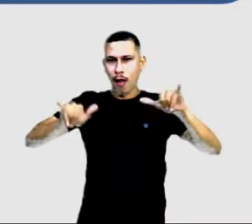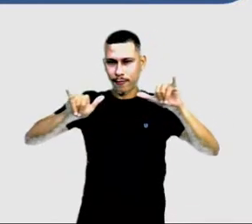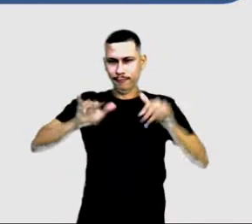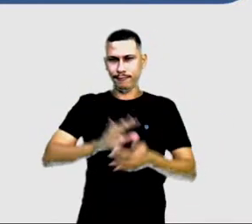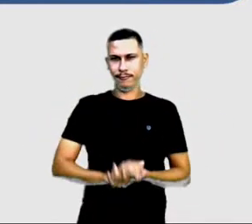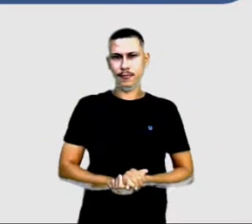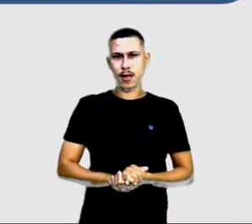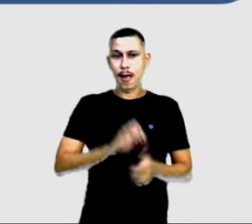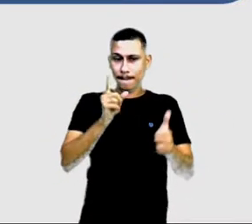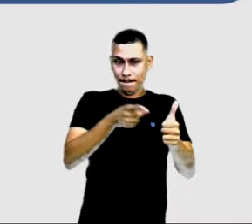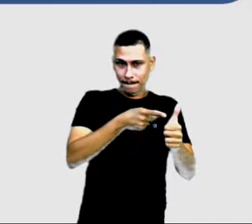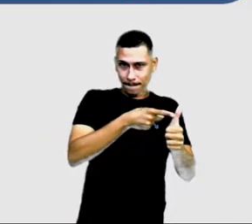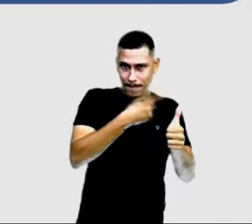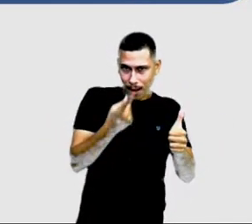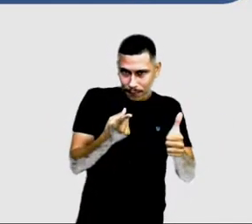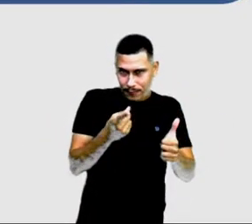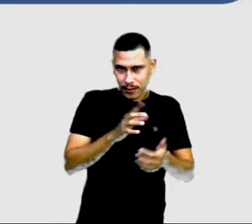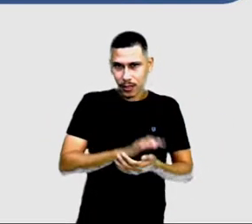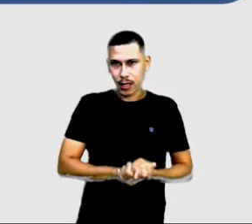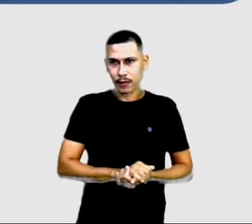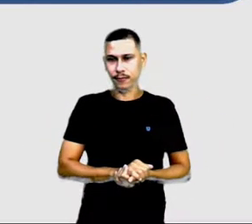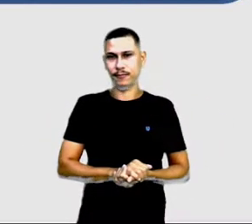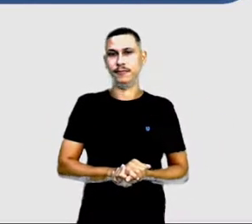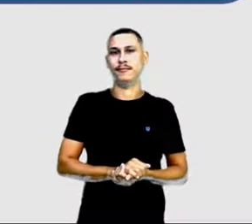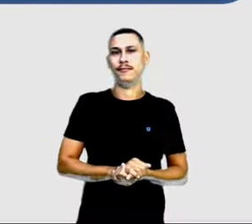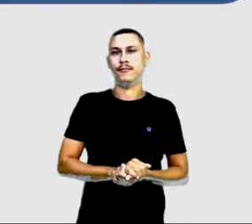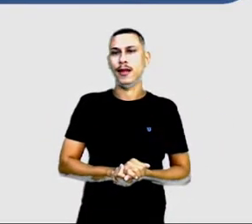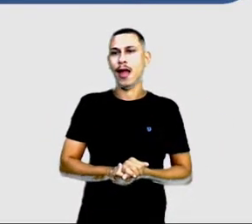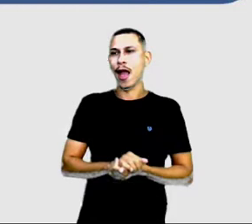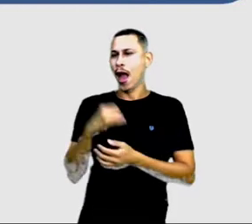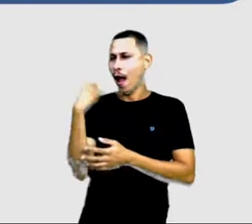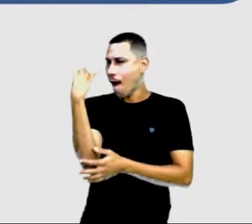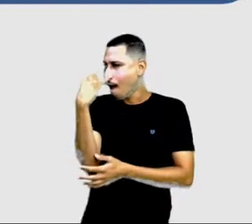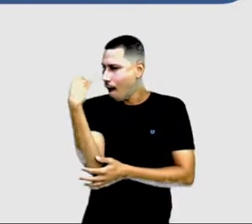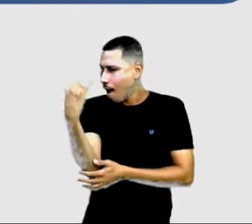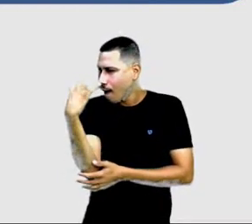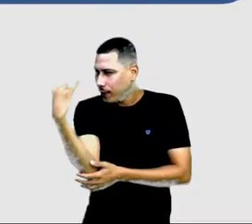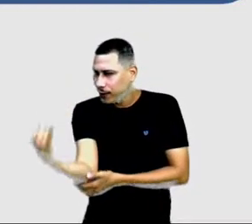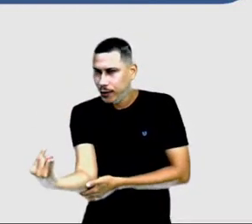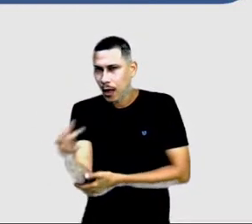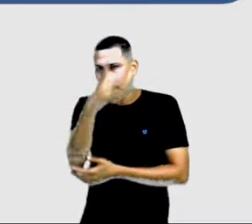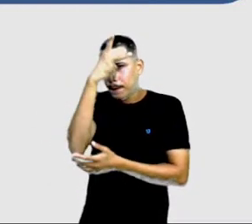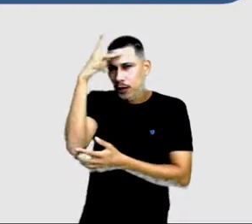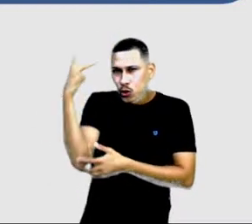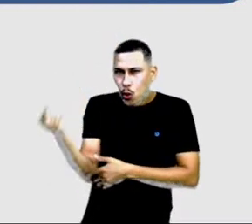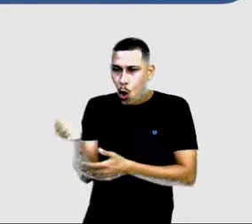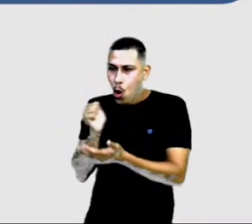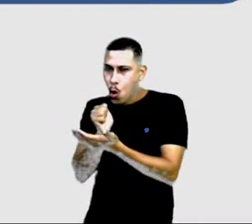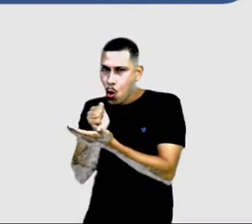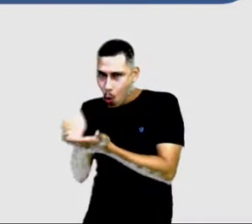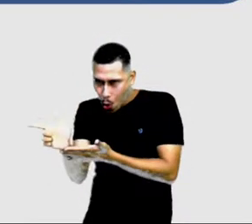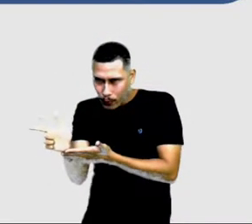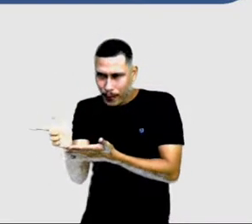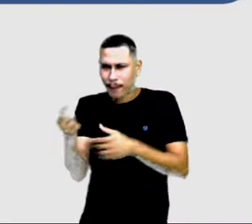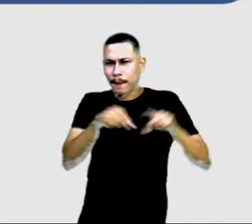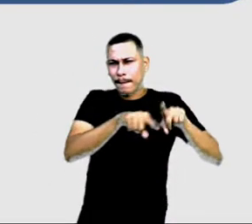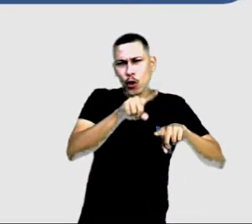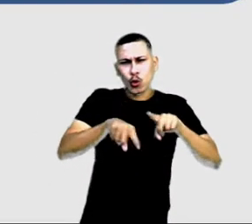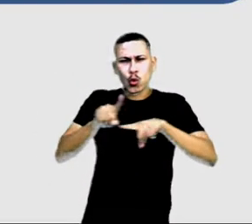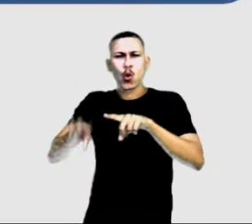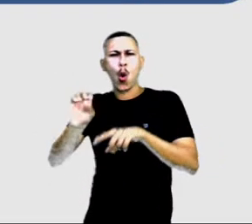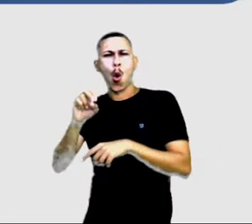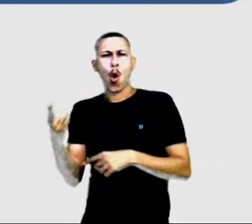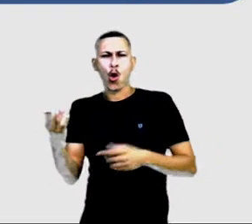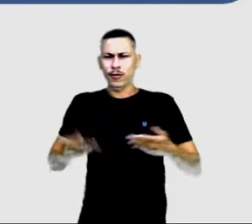Principalmente convencer o receptor, ou seja, todos nós, para a compra de produtos e ou serviços também. Onde é que